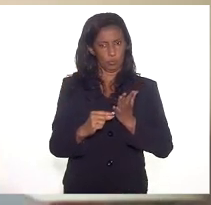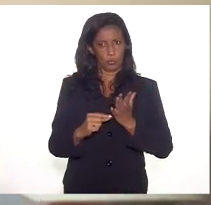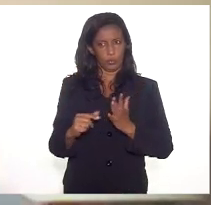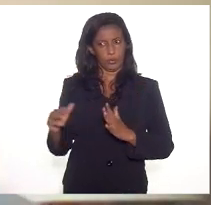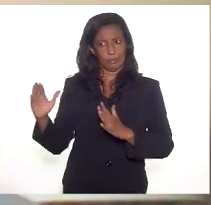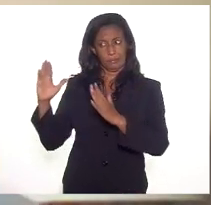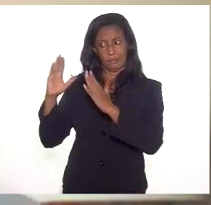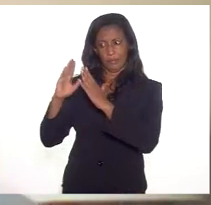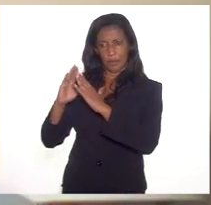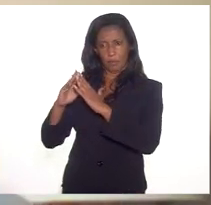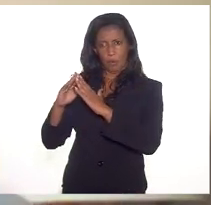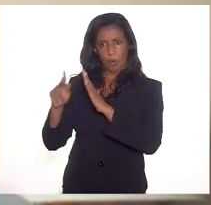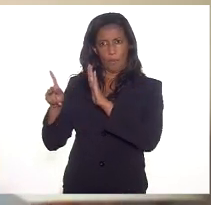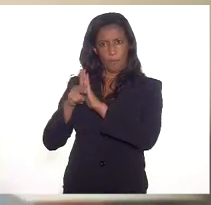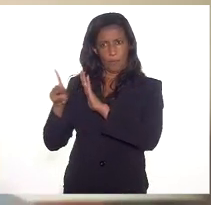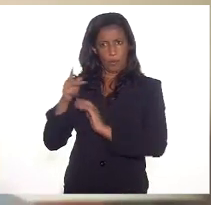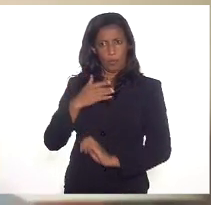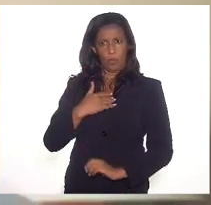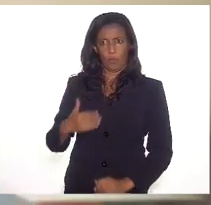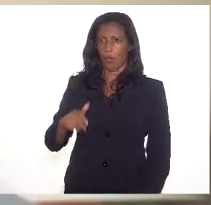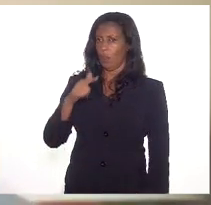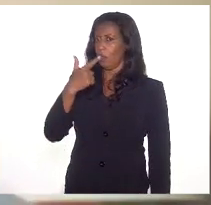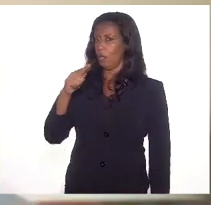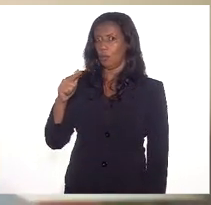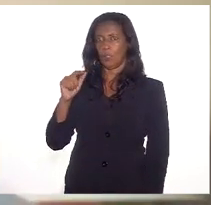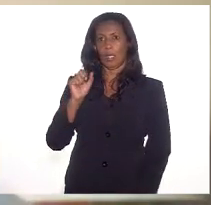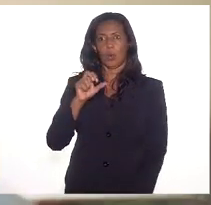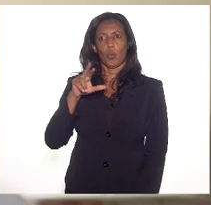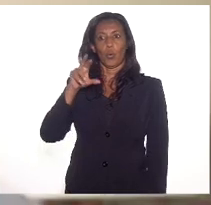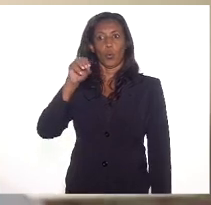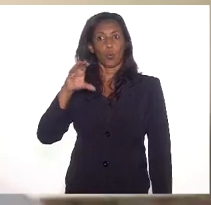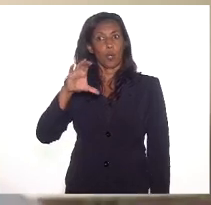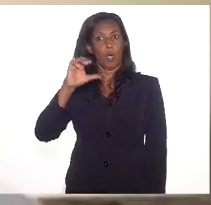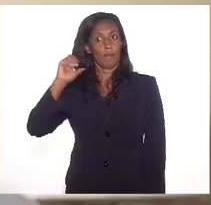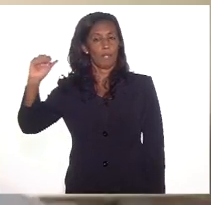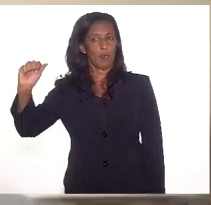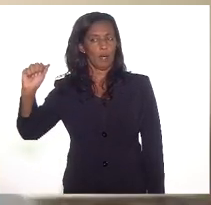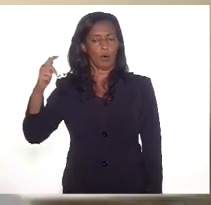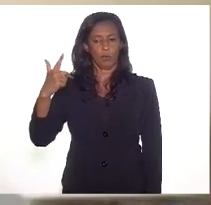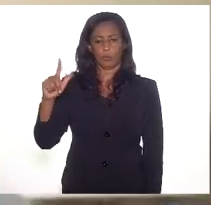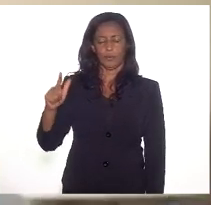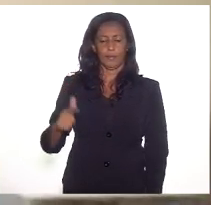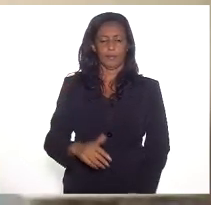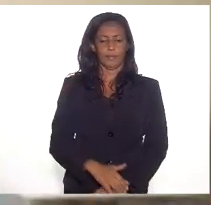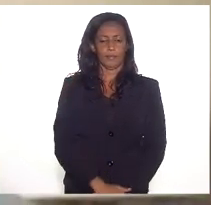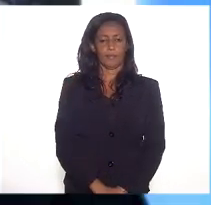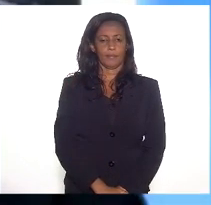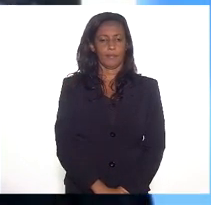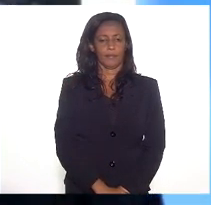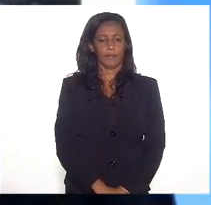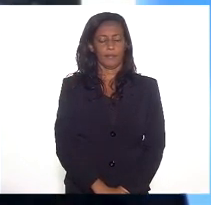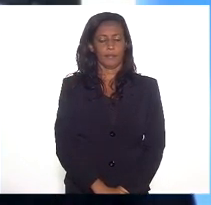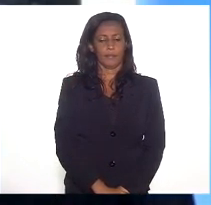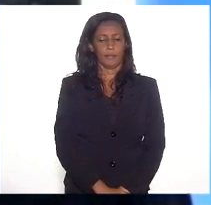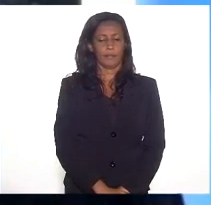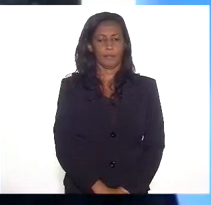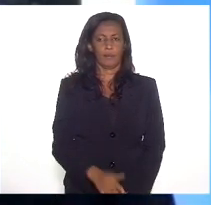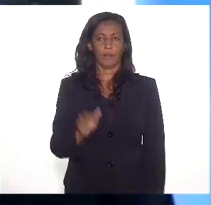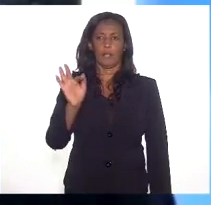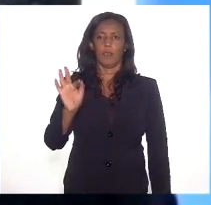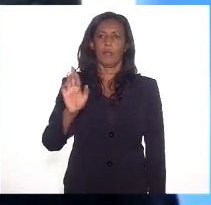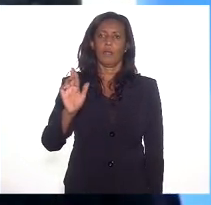uso capião, né? O que a gente propõe é titular com direito real de uso, né? Só para deixar claro aí a nossa proposta. Deputada